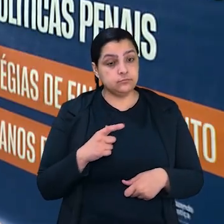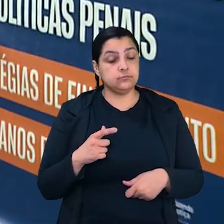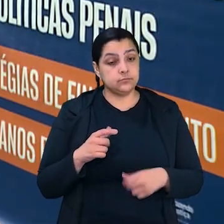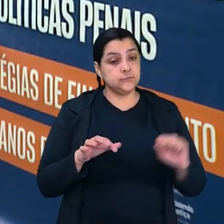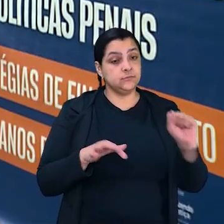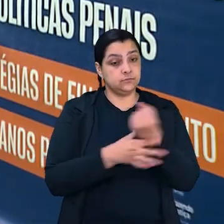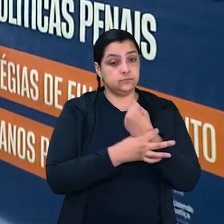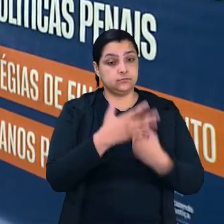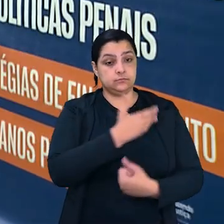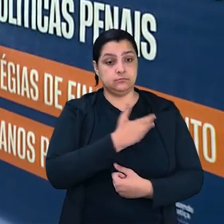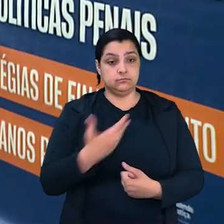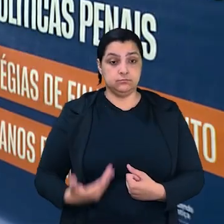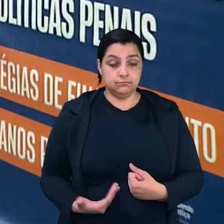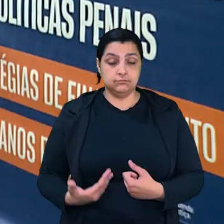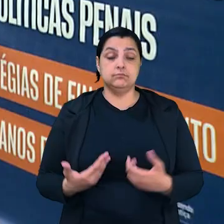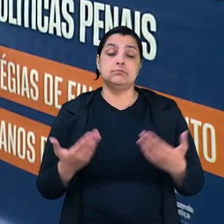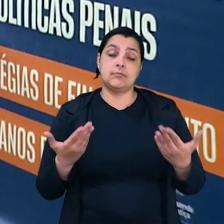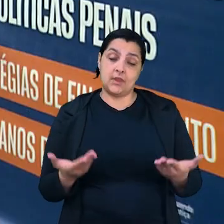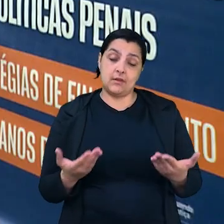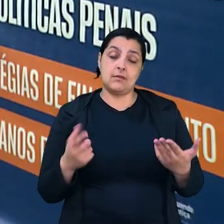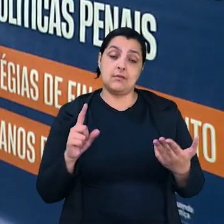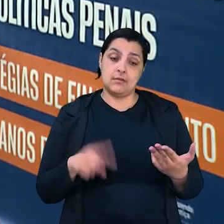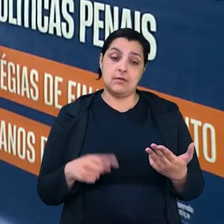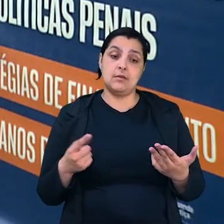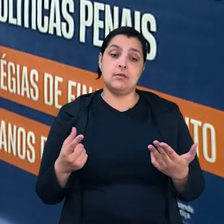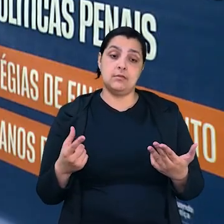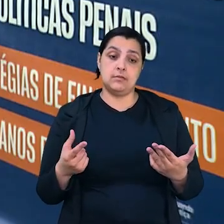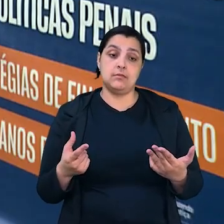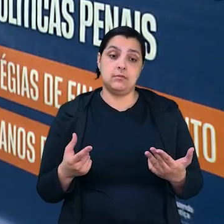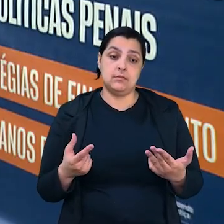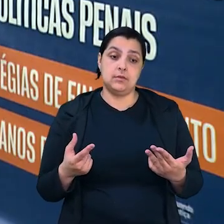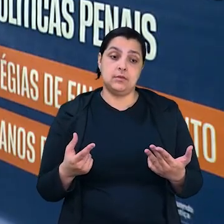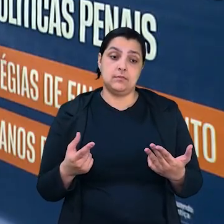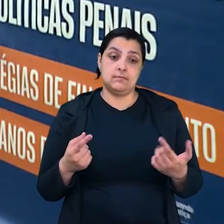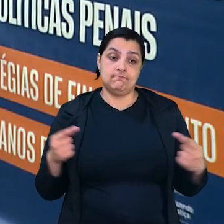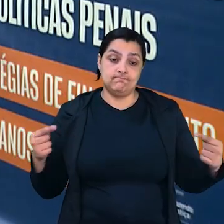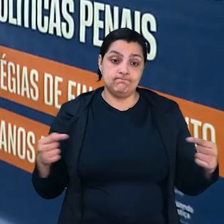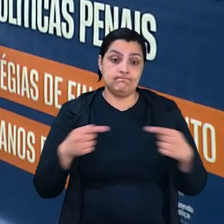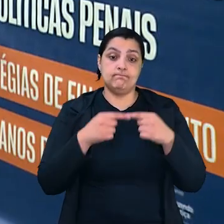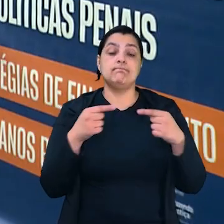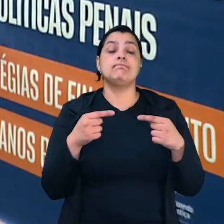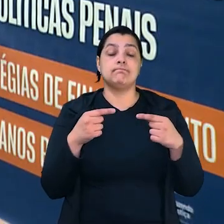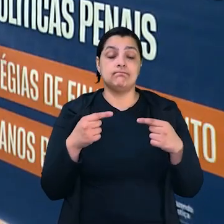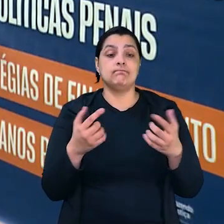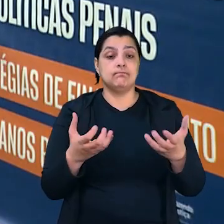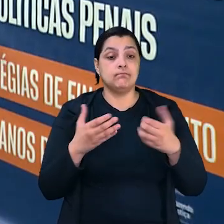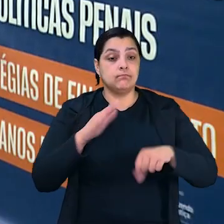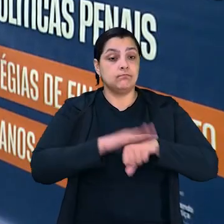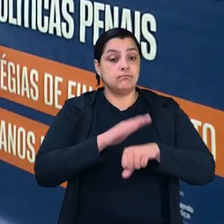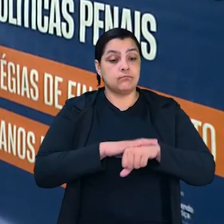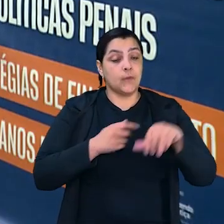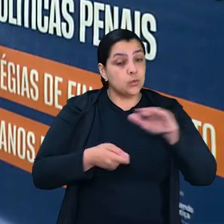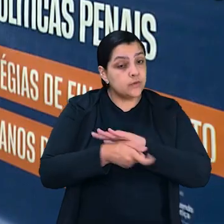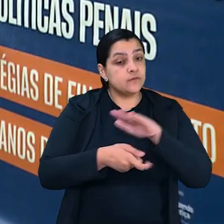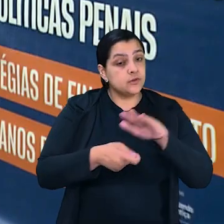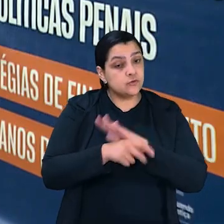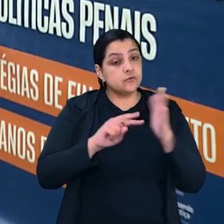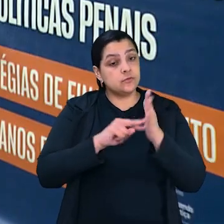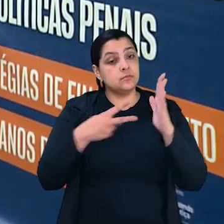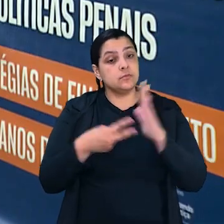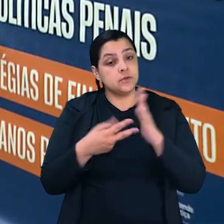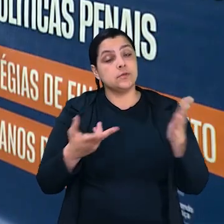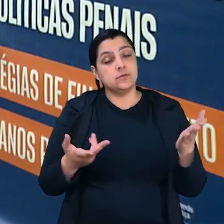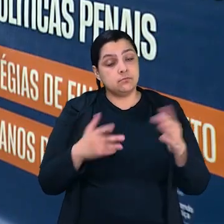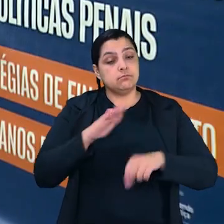esse preço da segurança pública é um preço que ele, ao fim e ao cabo, é o próprio